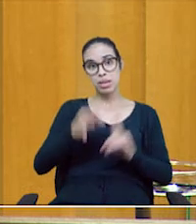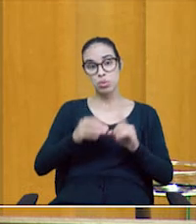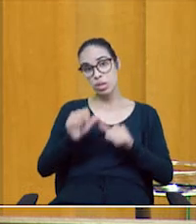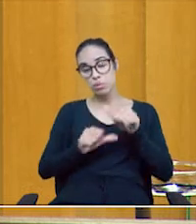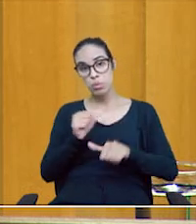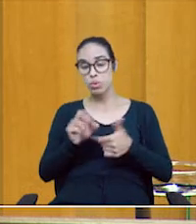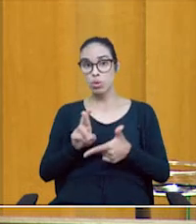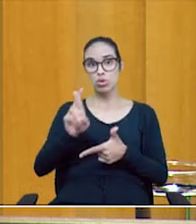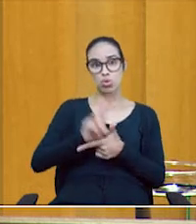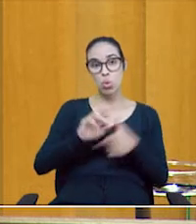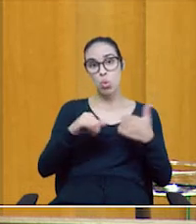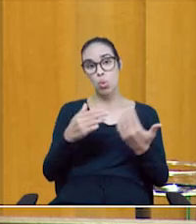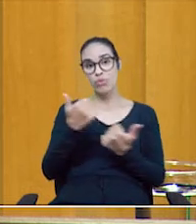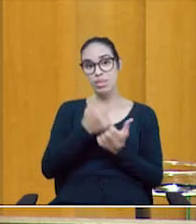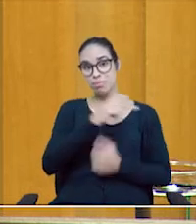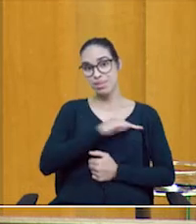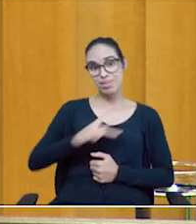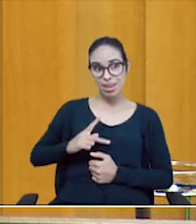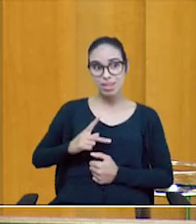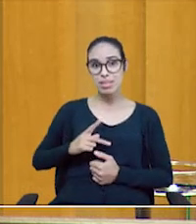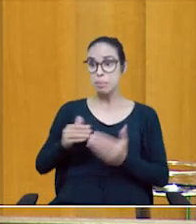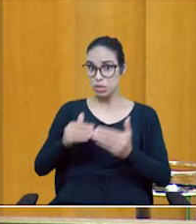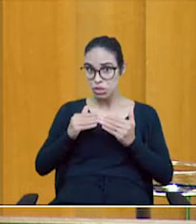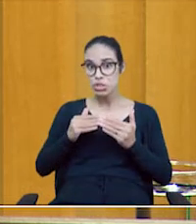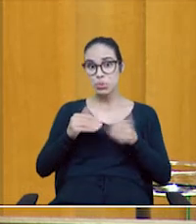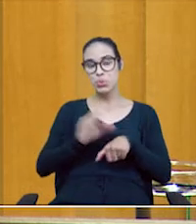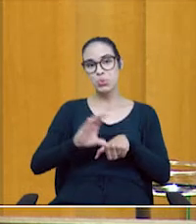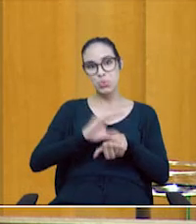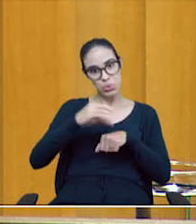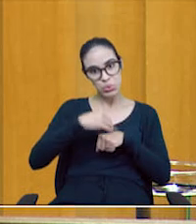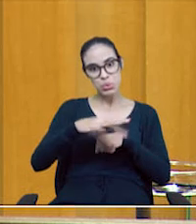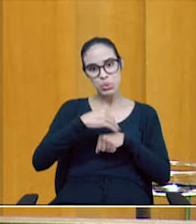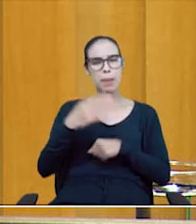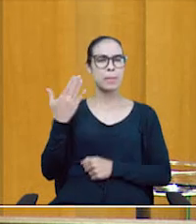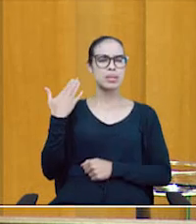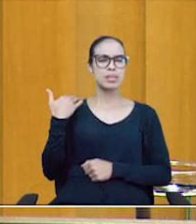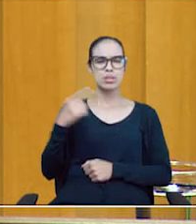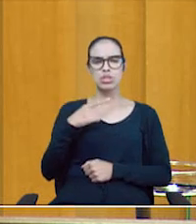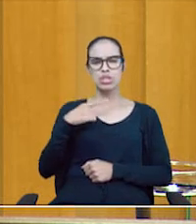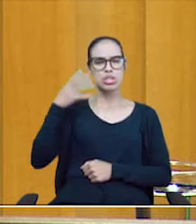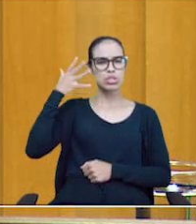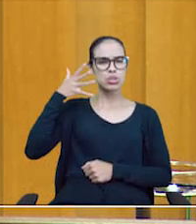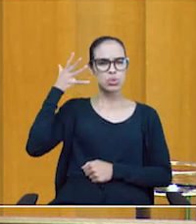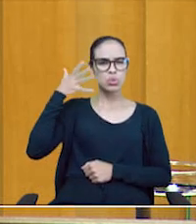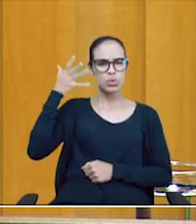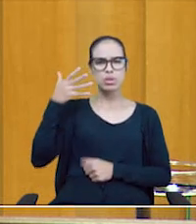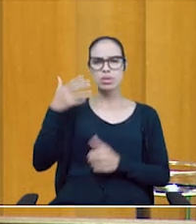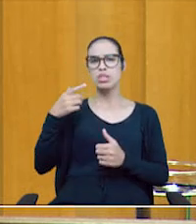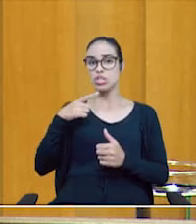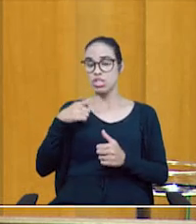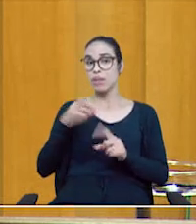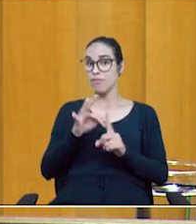e a presidência dos tribunais regionais do trabalho. Nós já tínhamos na época na ENAMAT os cursos de administração judiciária de vara do trabalho, mas nós não tínhamos